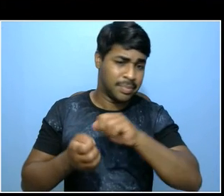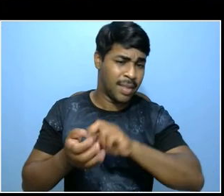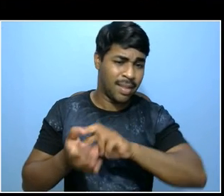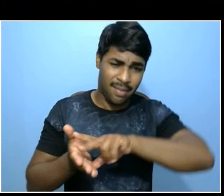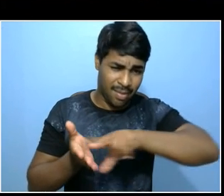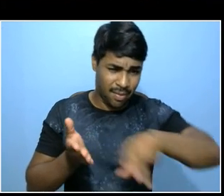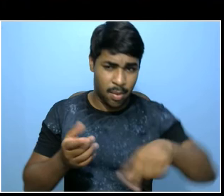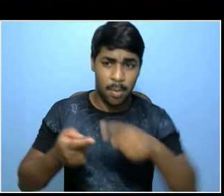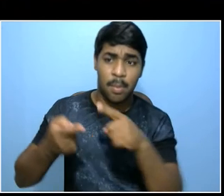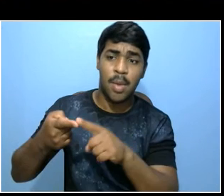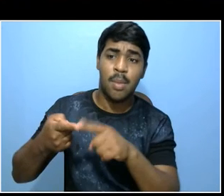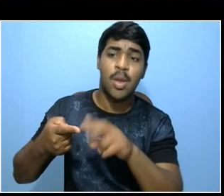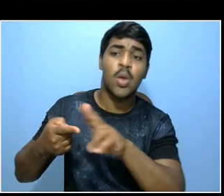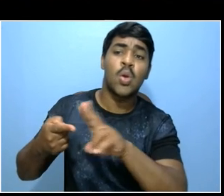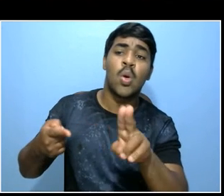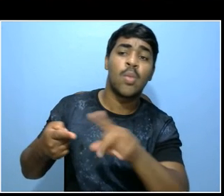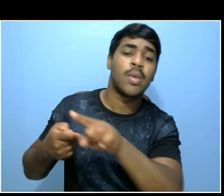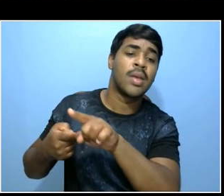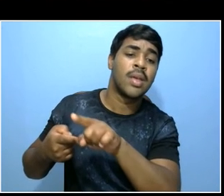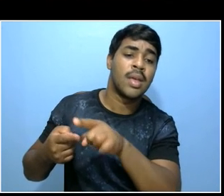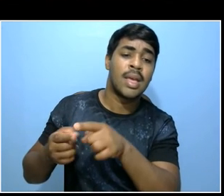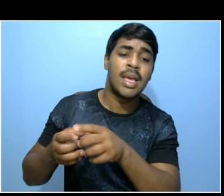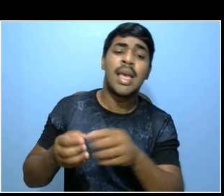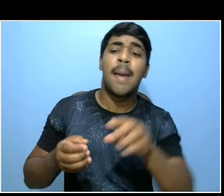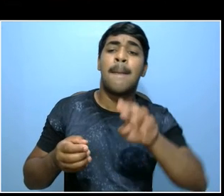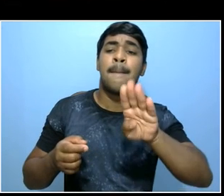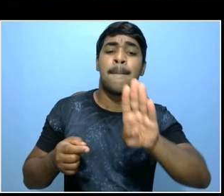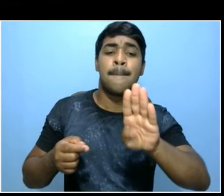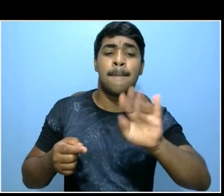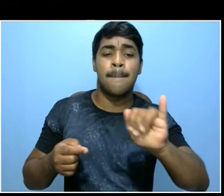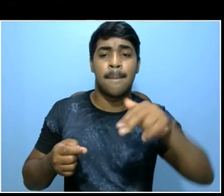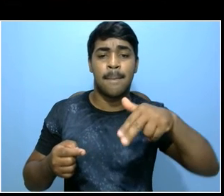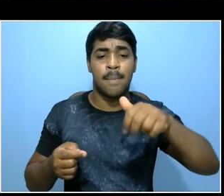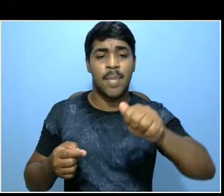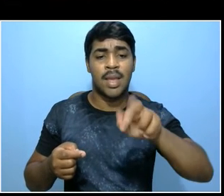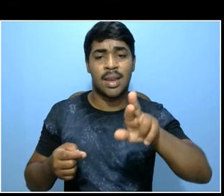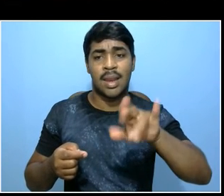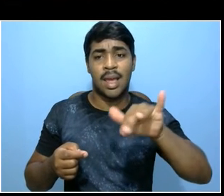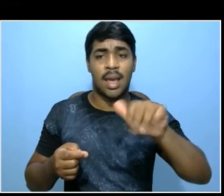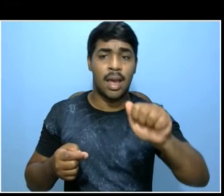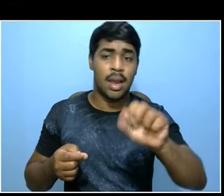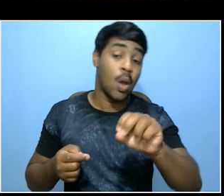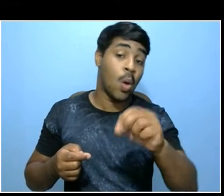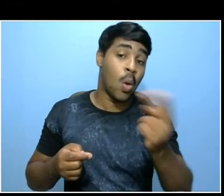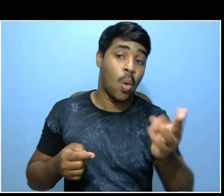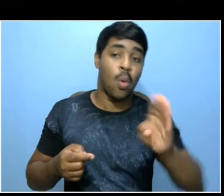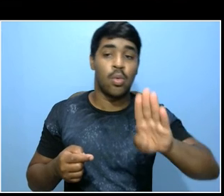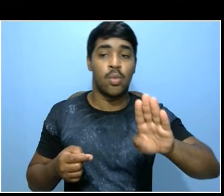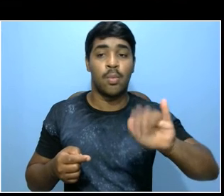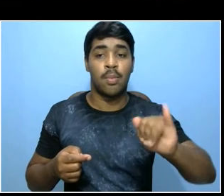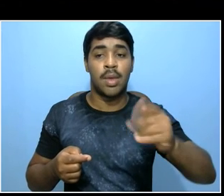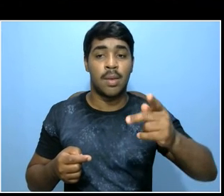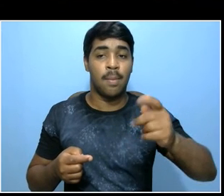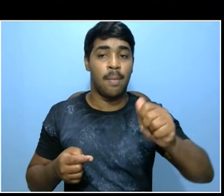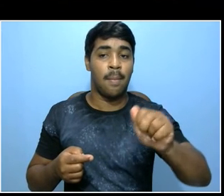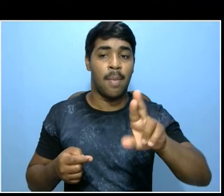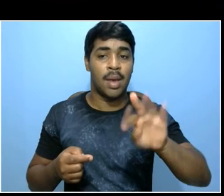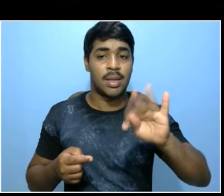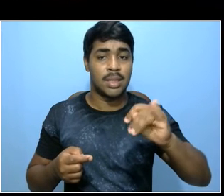recebe o nome também de bipartição ou cisparidade, tá? É tudo a mesma coisa. Então, como que ocorre esse tipo